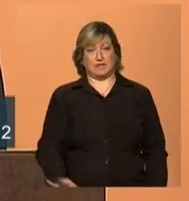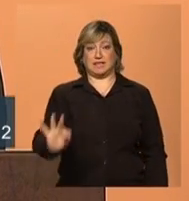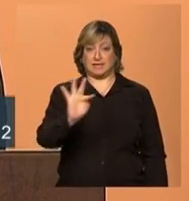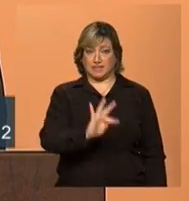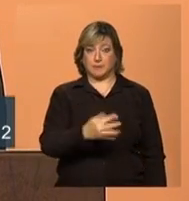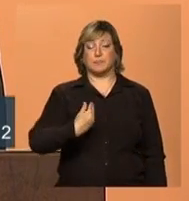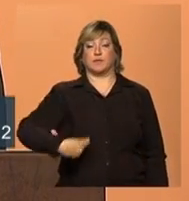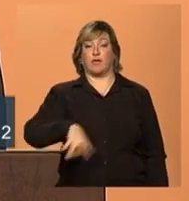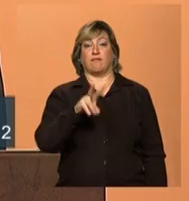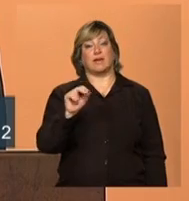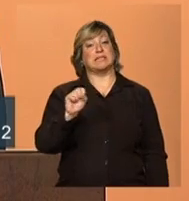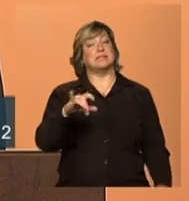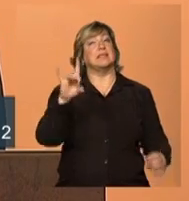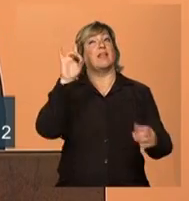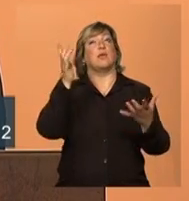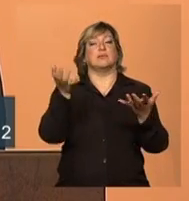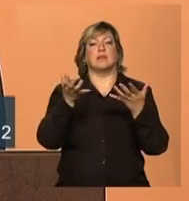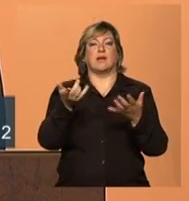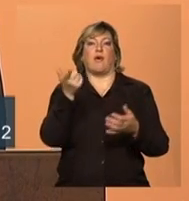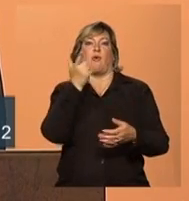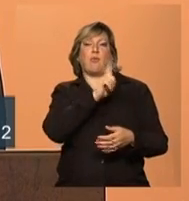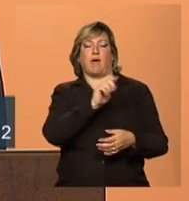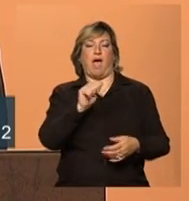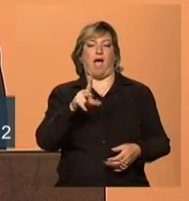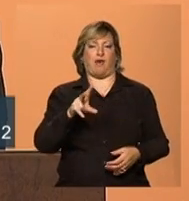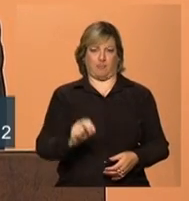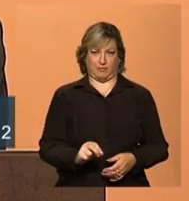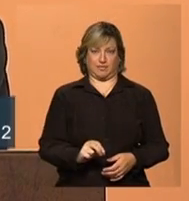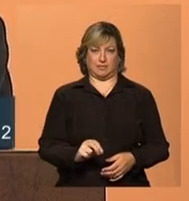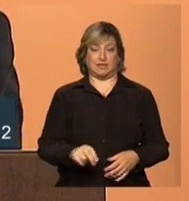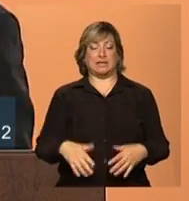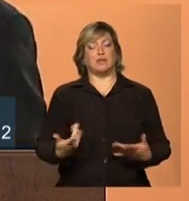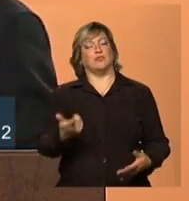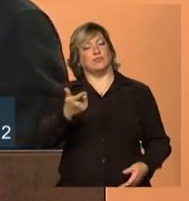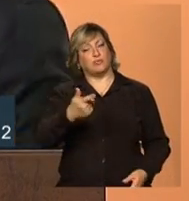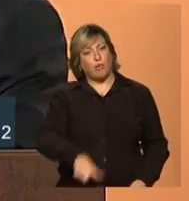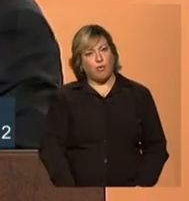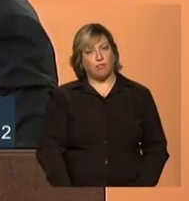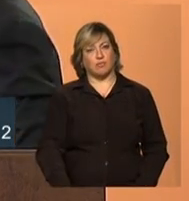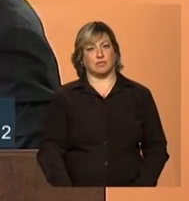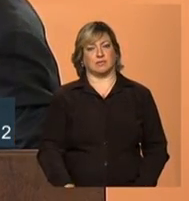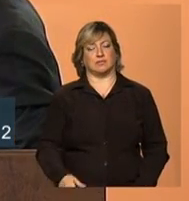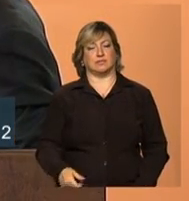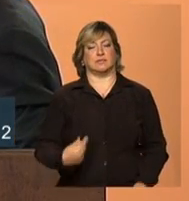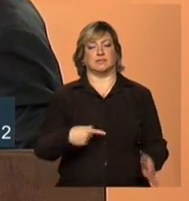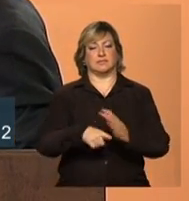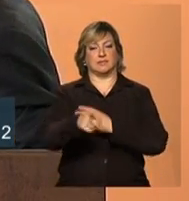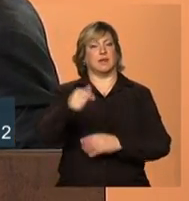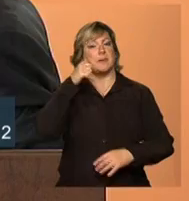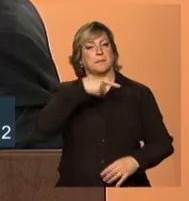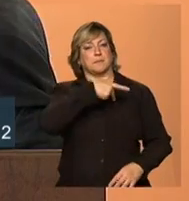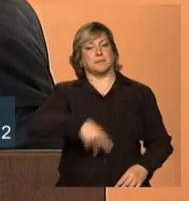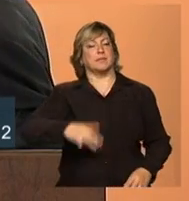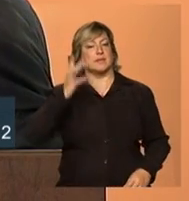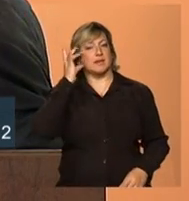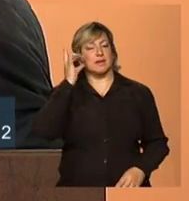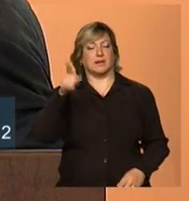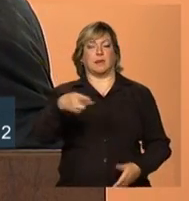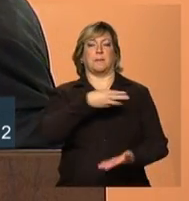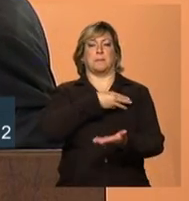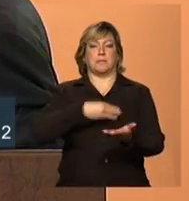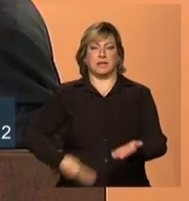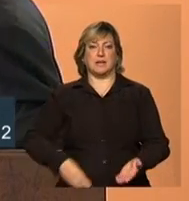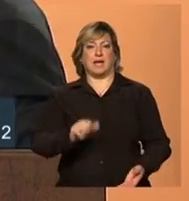vamos, se Deus quiser, chegar no nosso objetivo. Então, mais uma vez, presidenta Dilma,